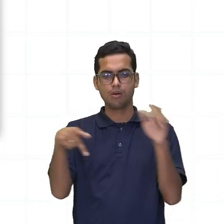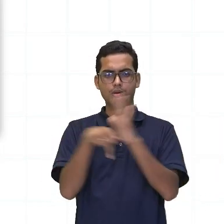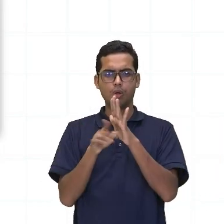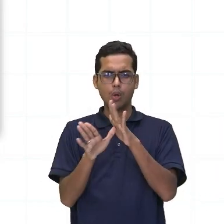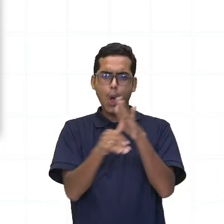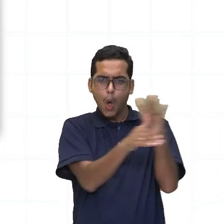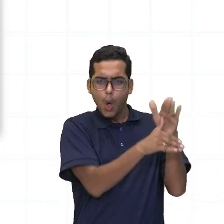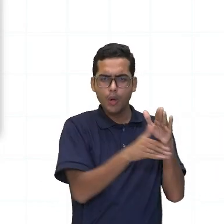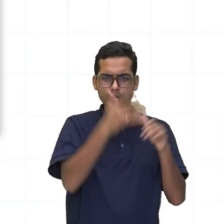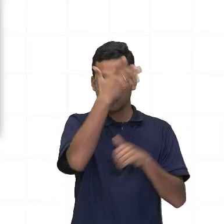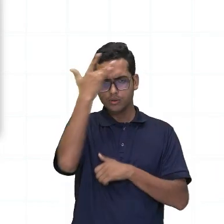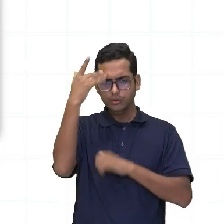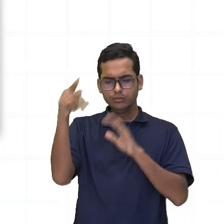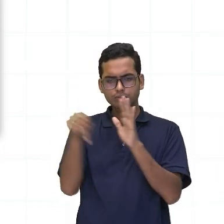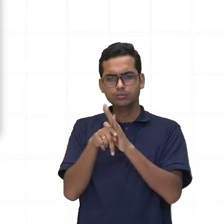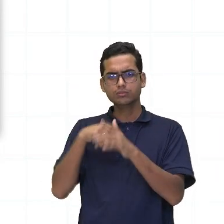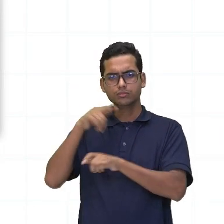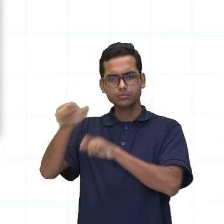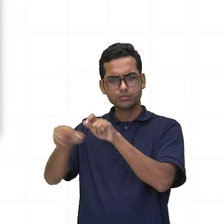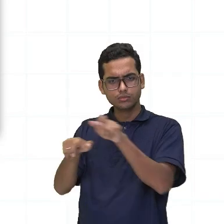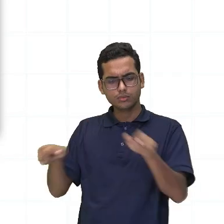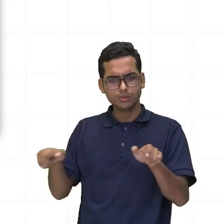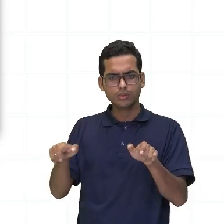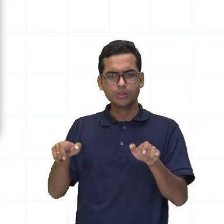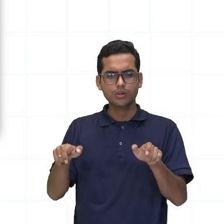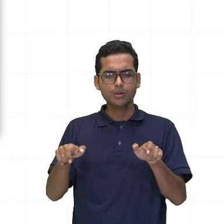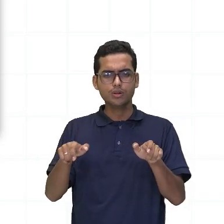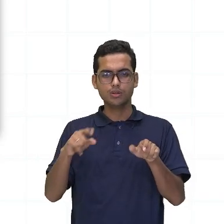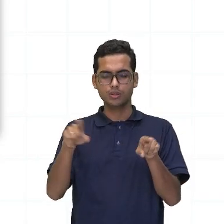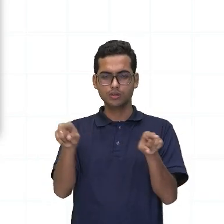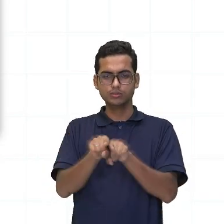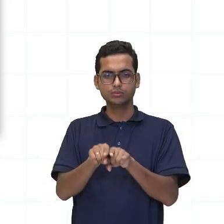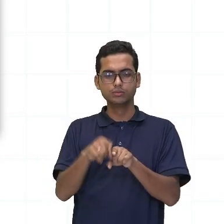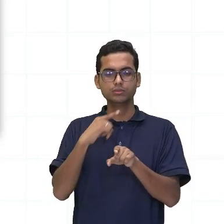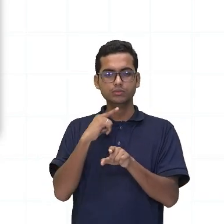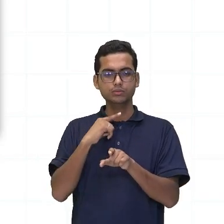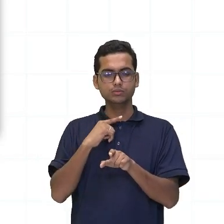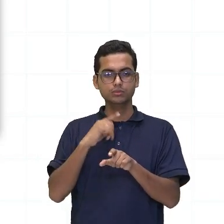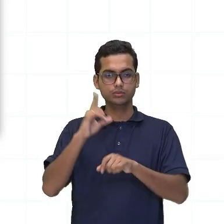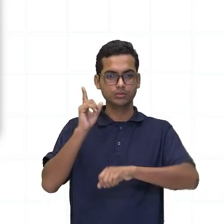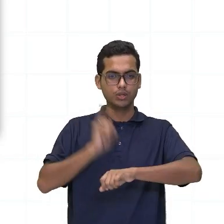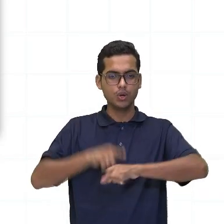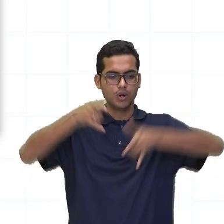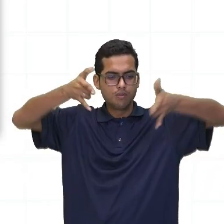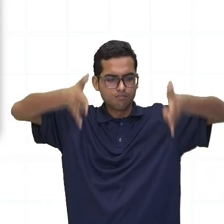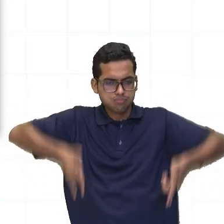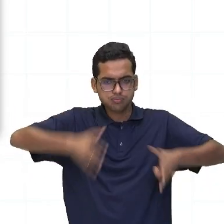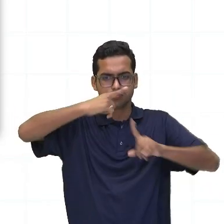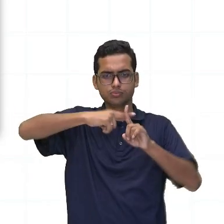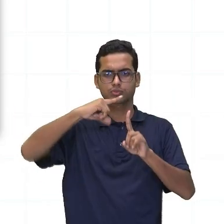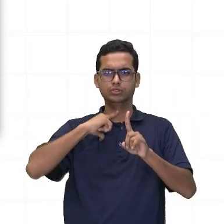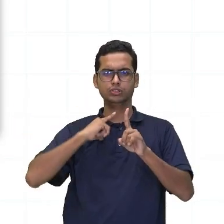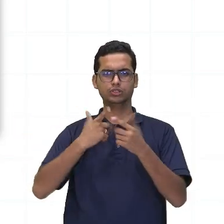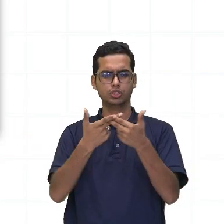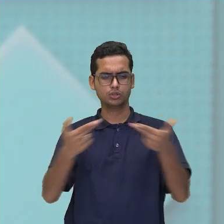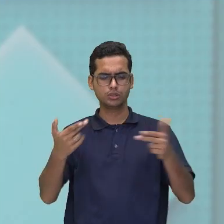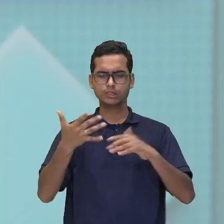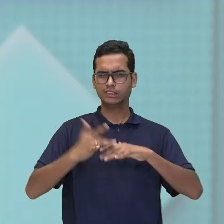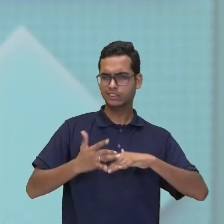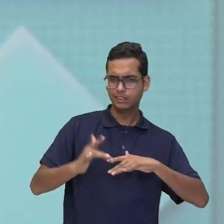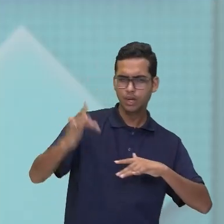as personalidades, eram enterradas com suas riquezas. Então, os saqueadores